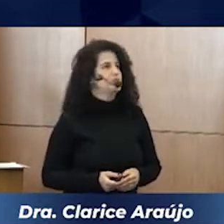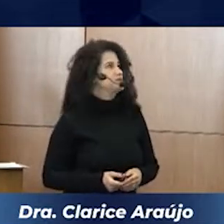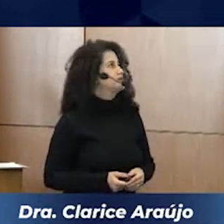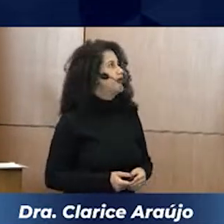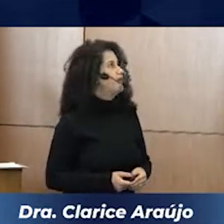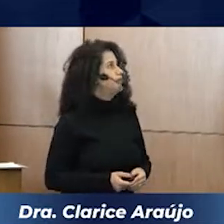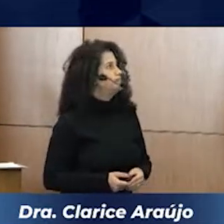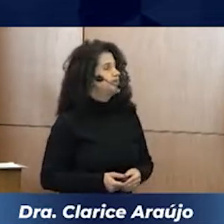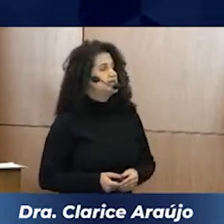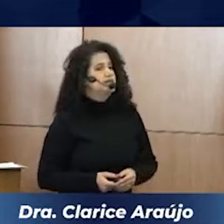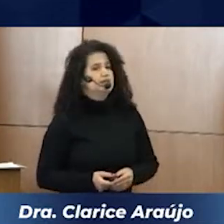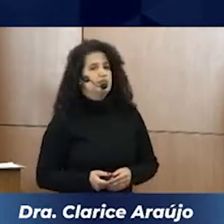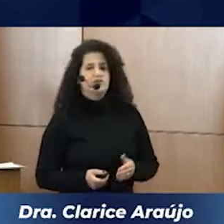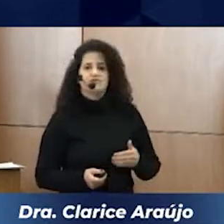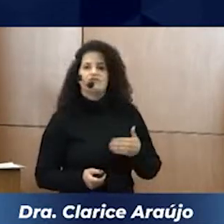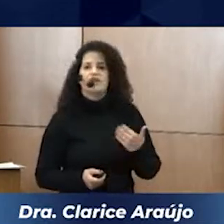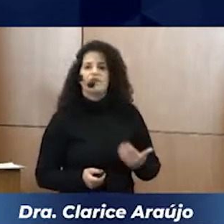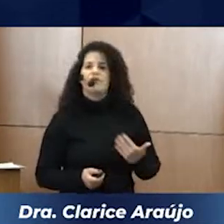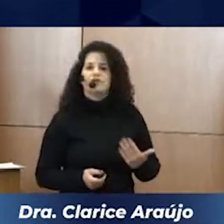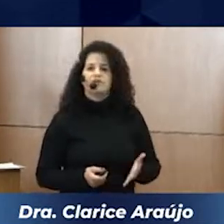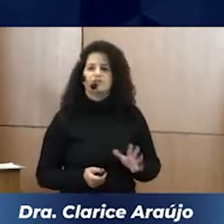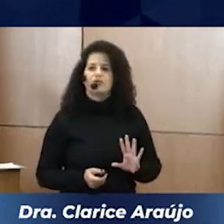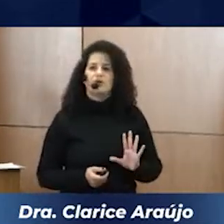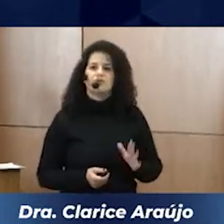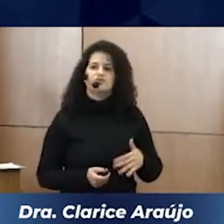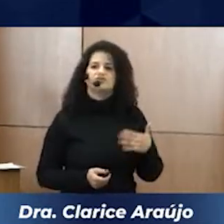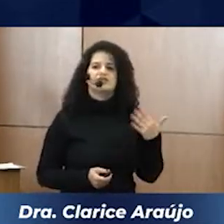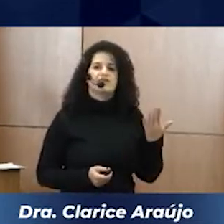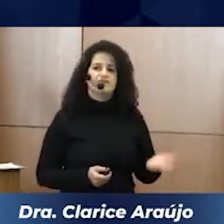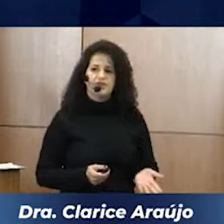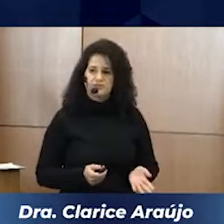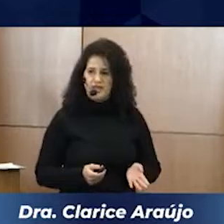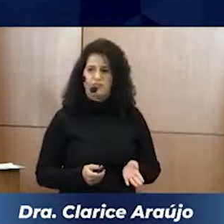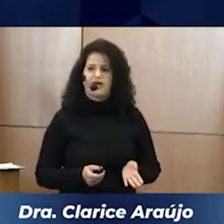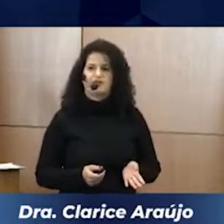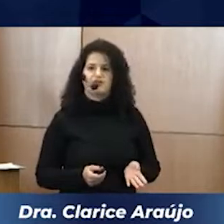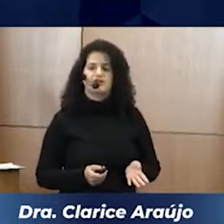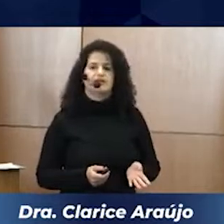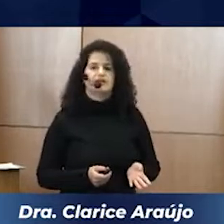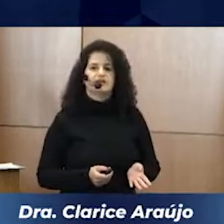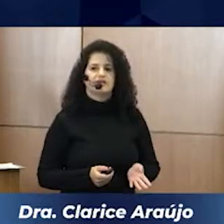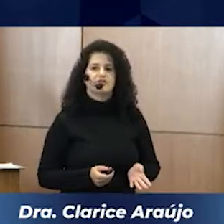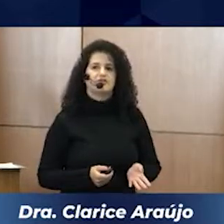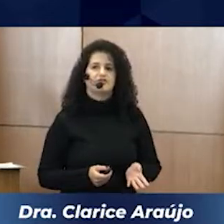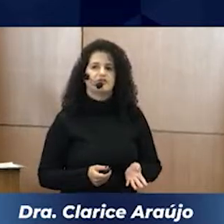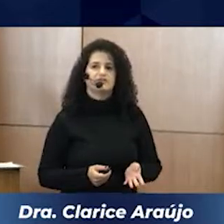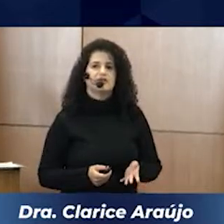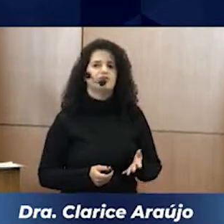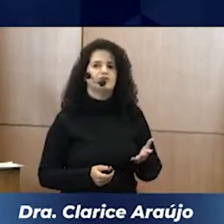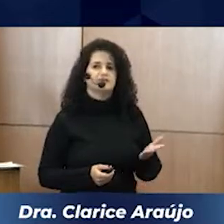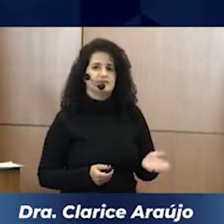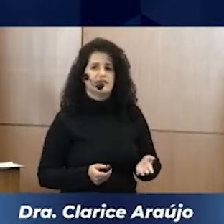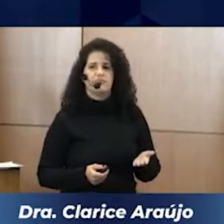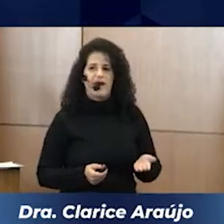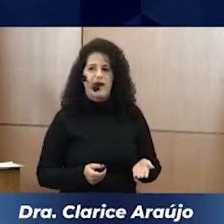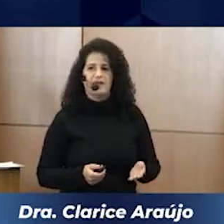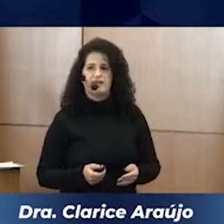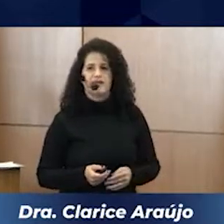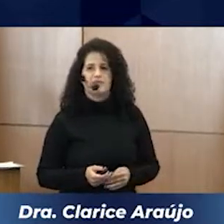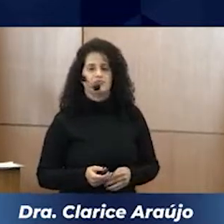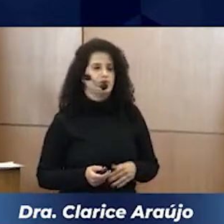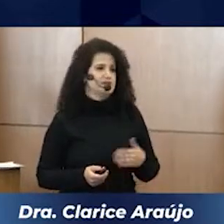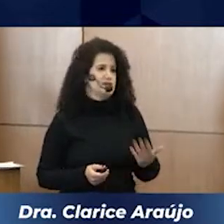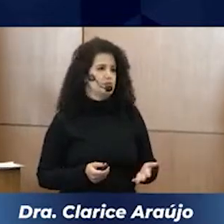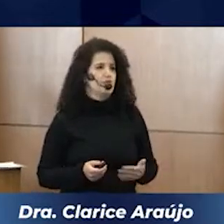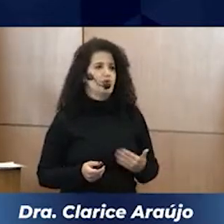terapeuta ocupacional. Depois vou falar um pouquinho sobre alguns desafios da prática clínica que a gente sempre se depara,